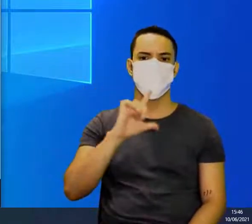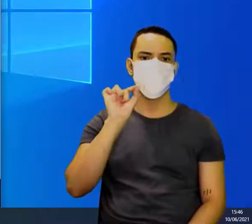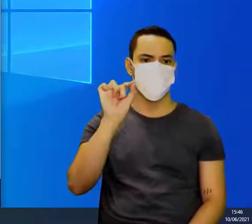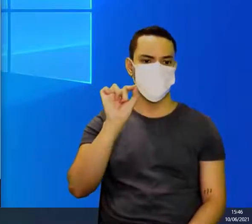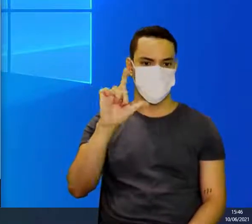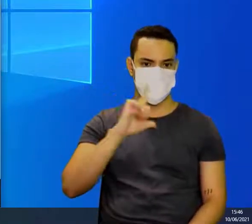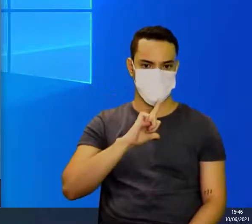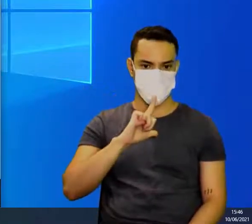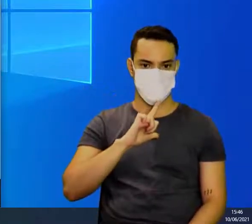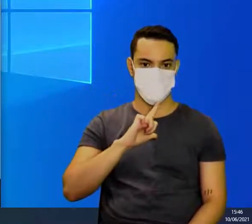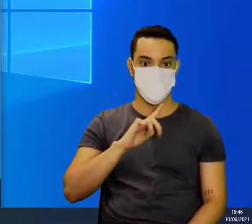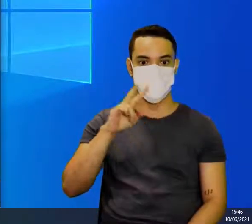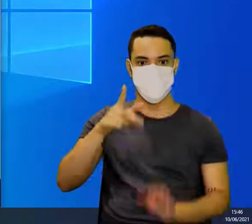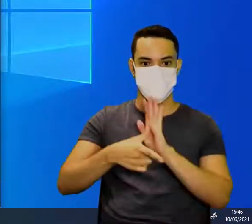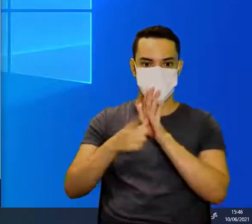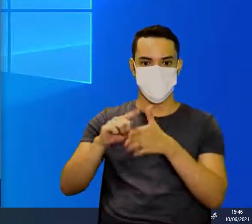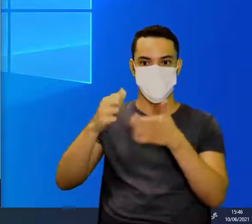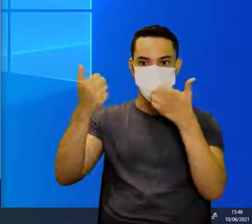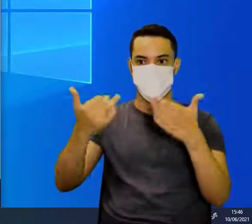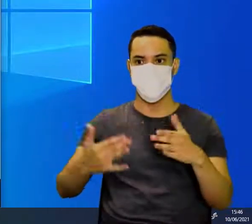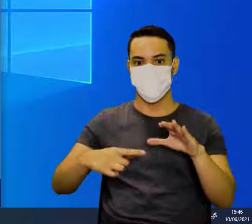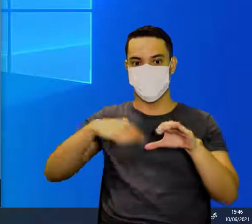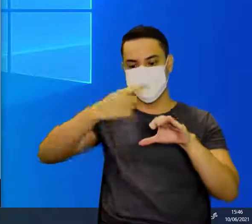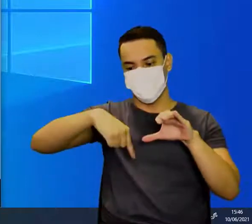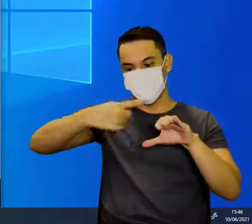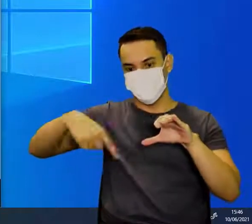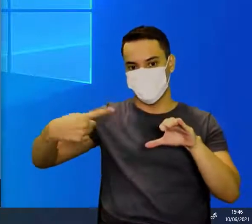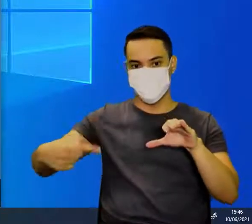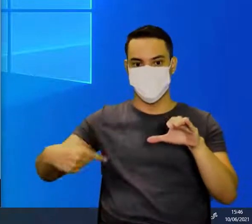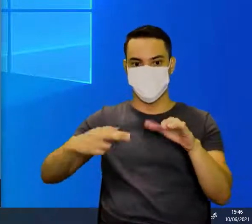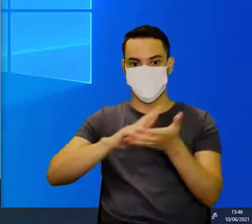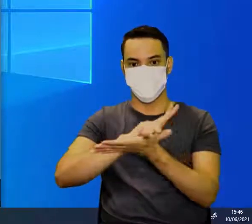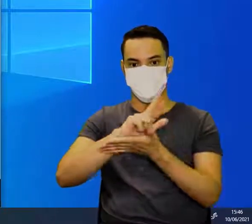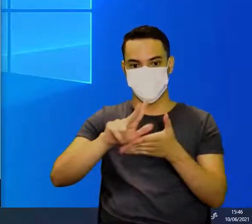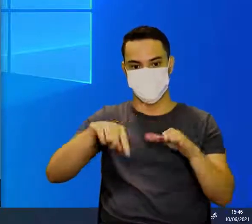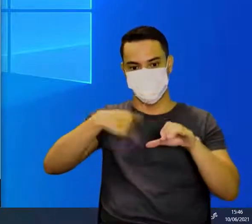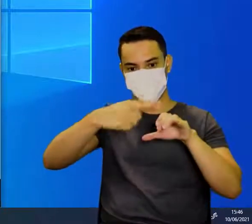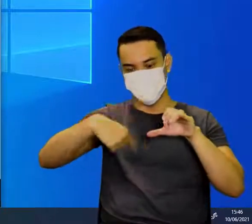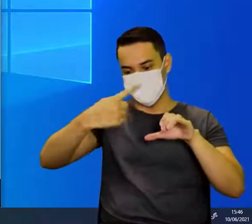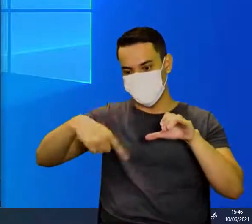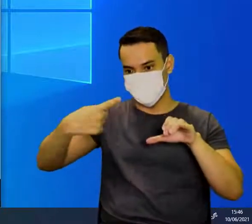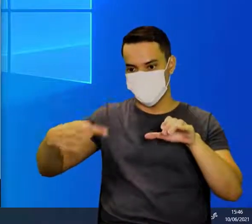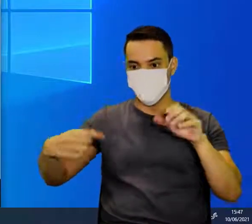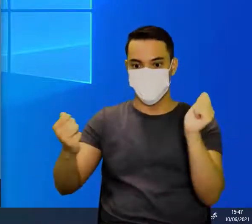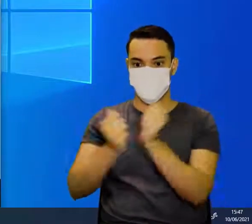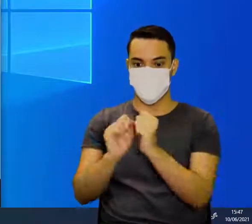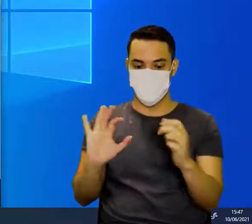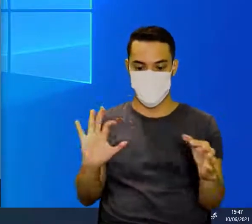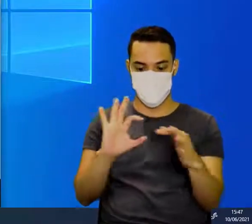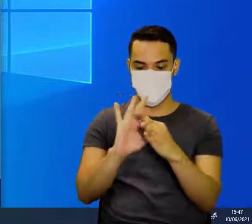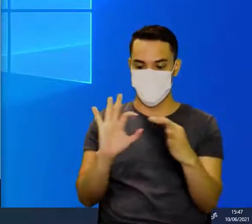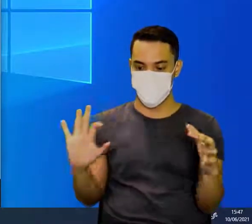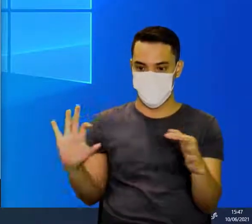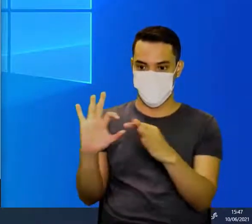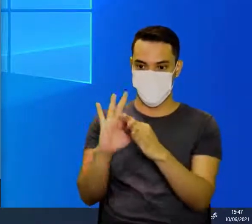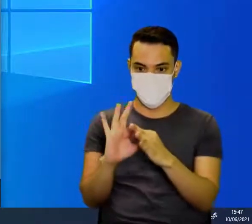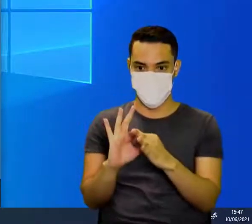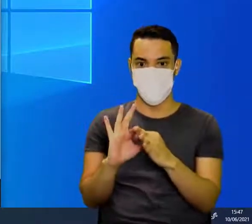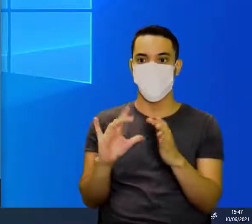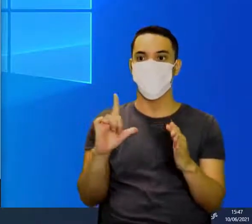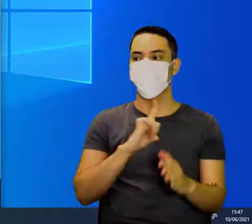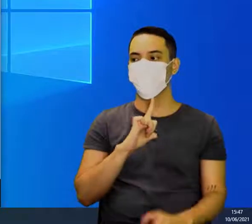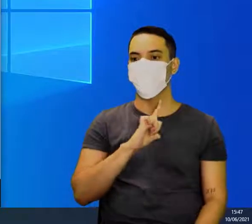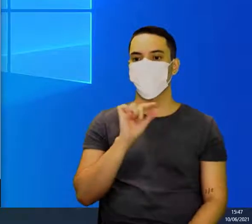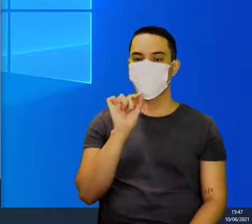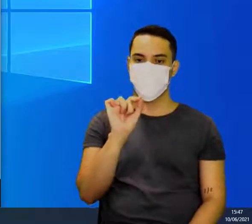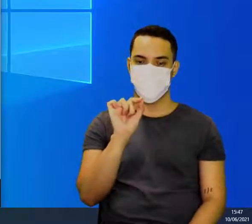uma solenoide, como eu falei para vocês. São várias espiras, né? Uma ligada à outra aqui. Aqui nós